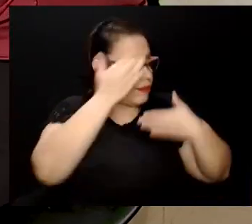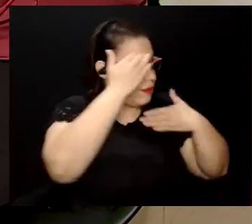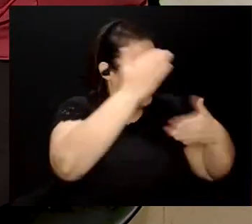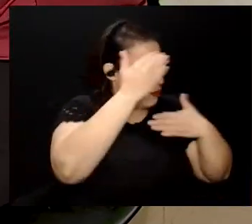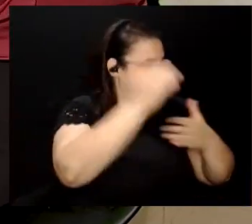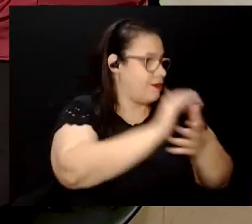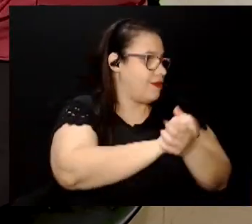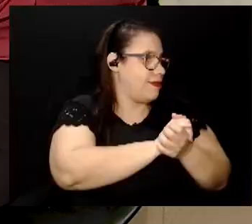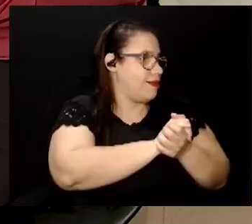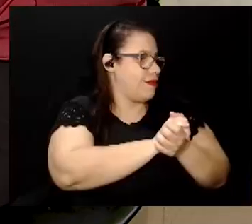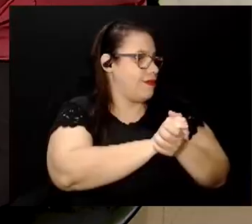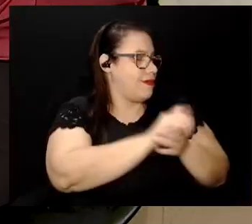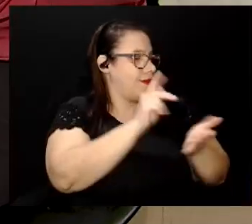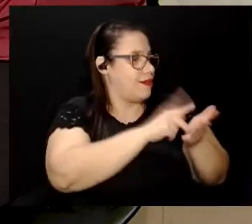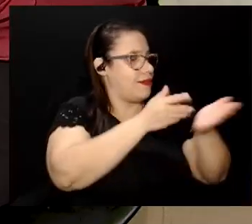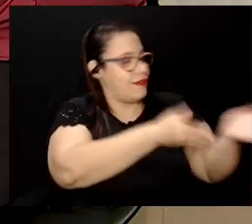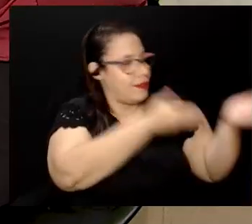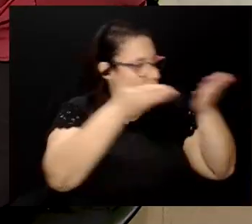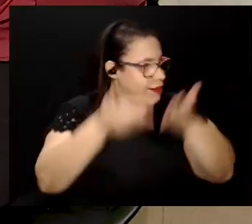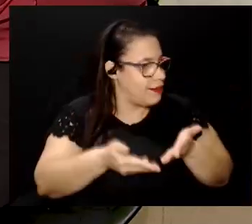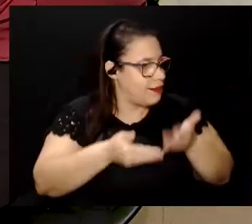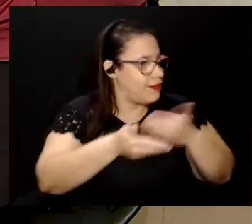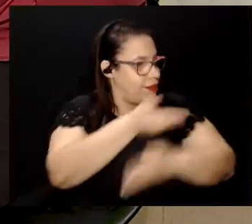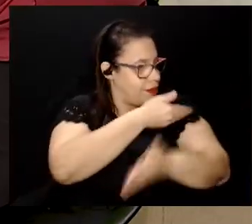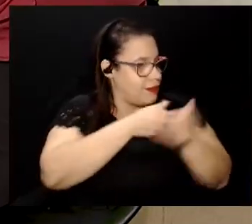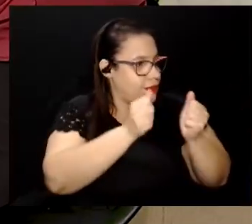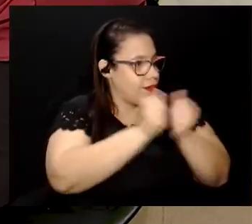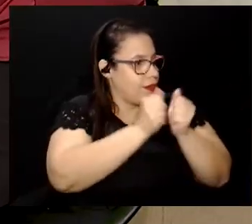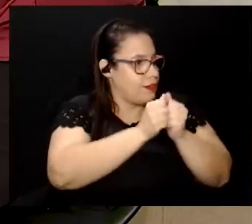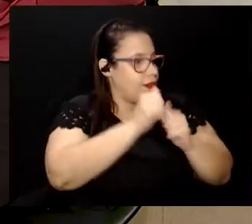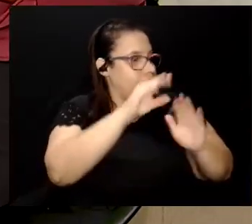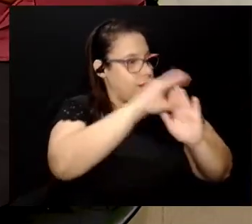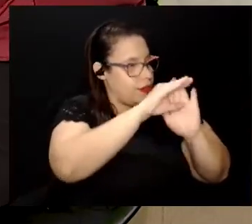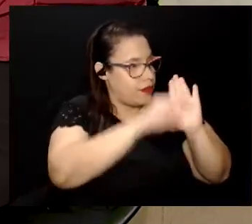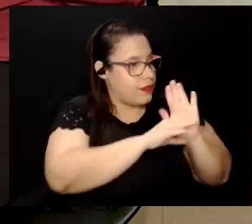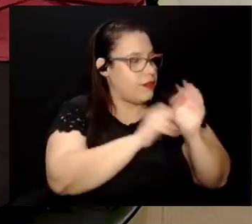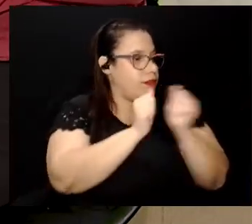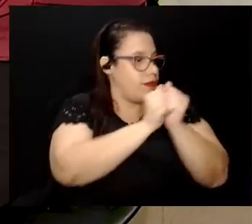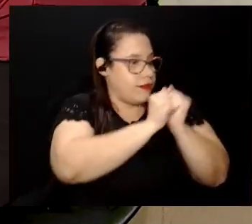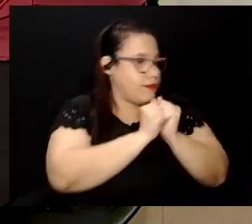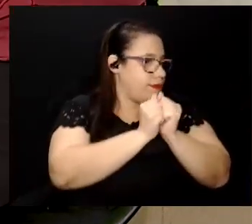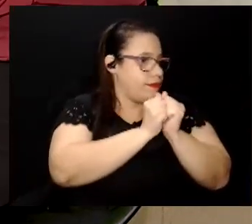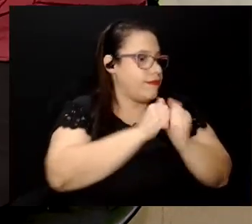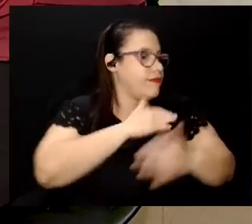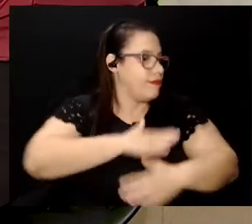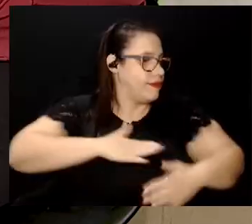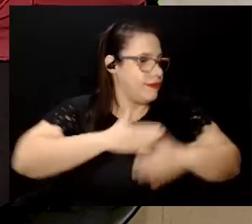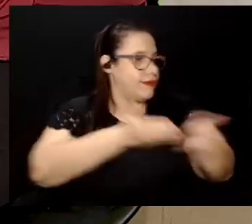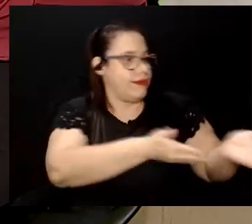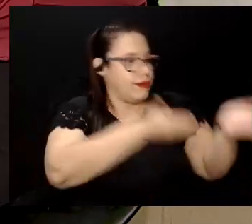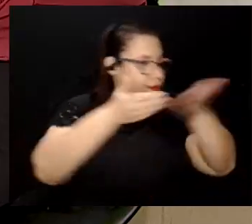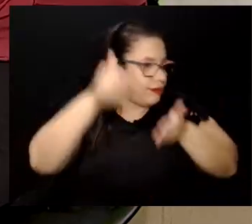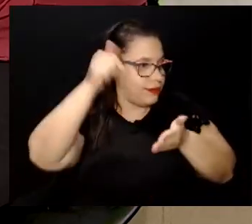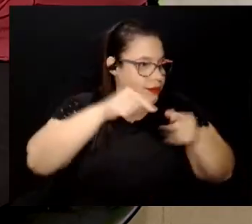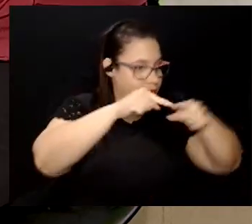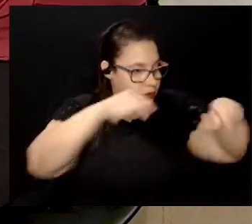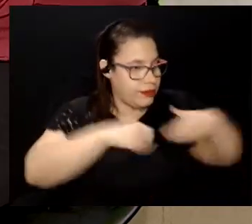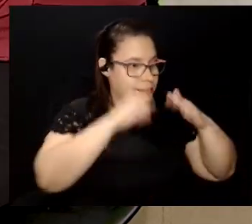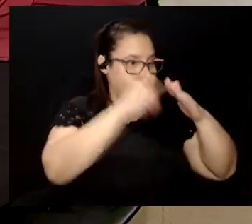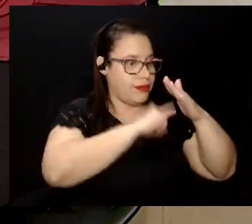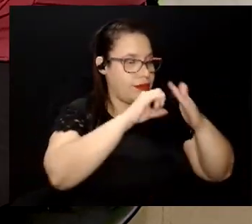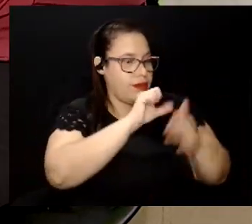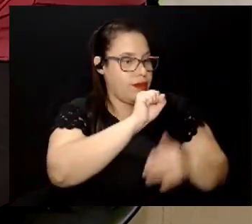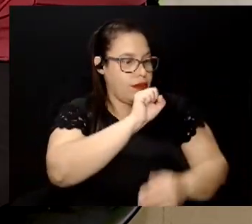estar participando do programa com vocês. É um prazer recebê-los aqui para expandir, para que outras pessoas tenham